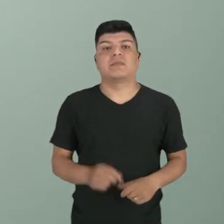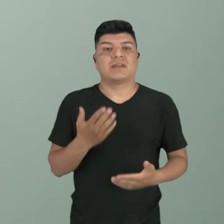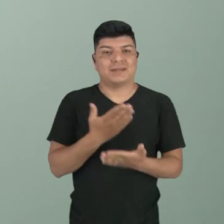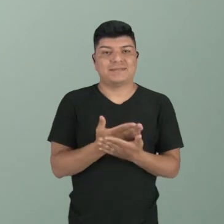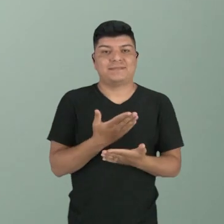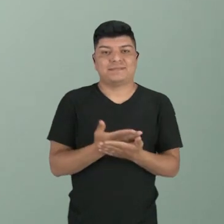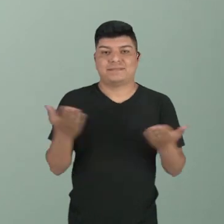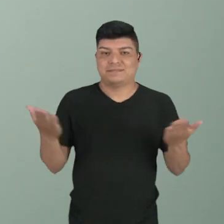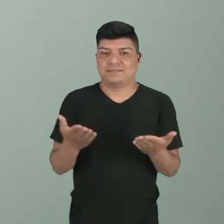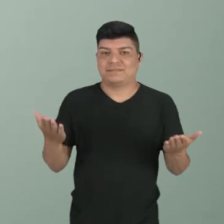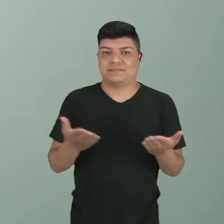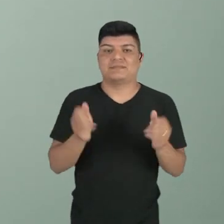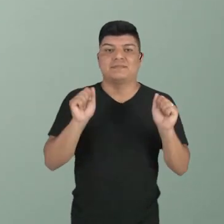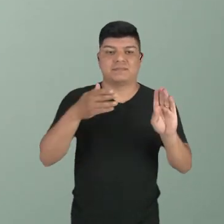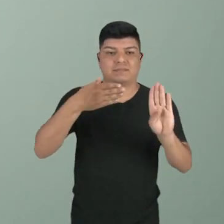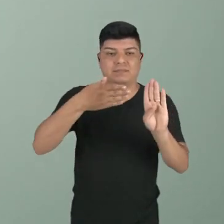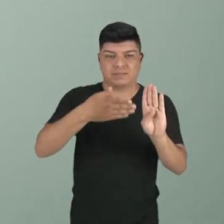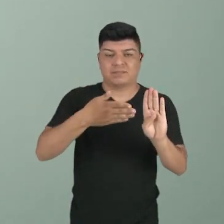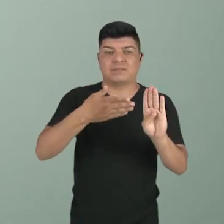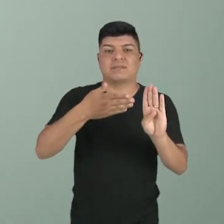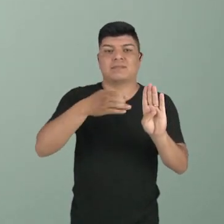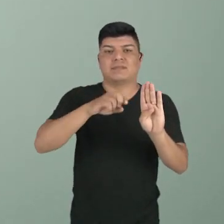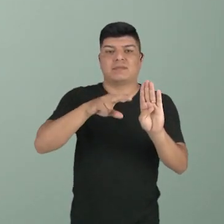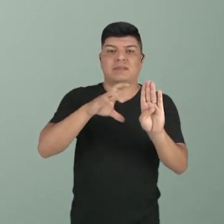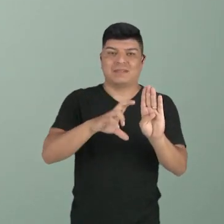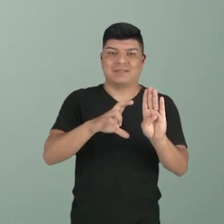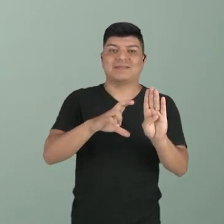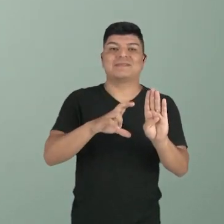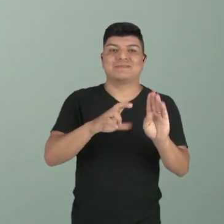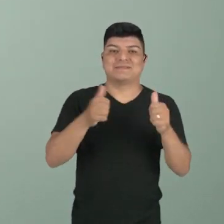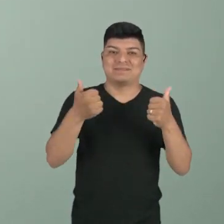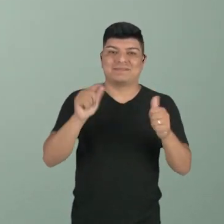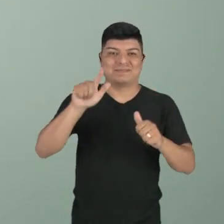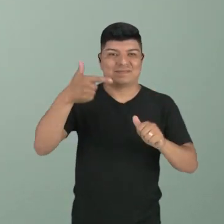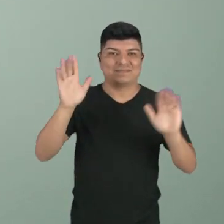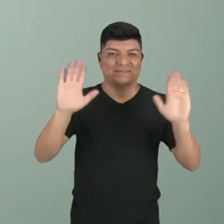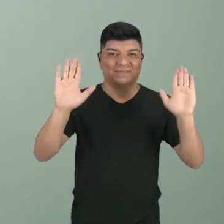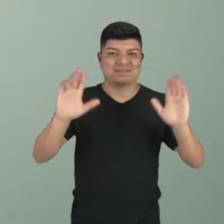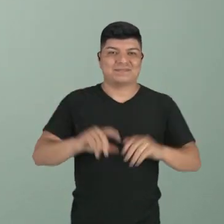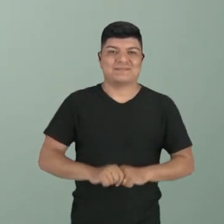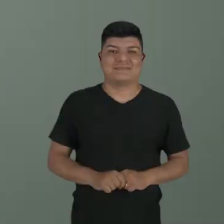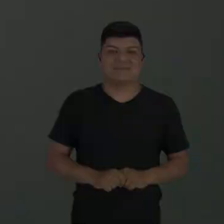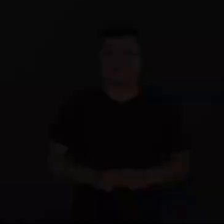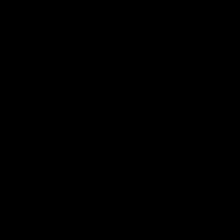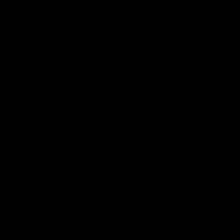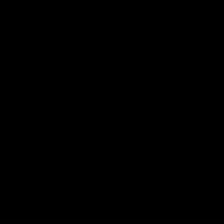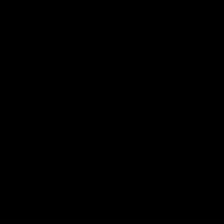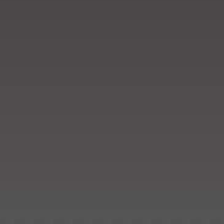nossa aula de hoje, vocês podem acessá-la mais vezes lá na plataforma Eduque. Até a próxima aula!